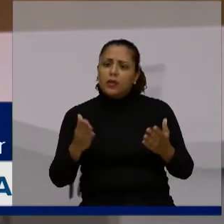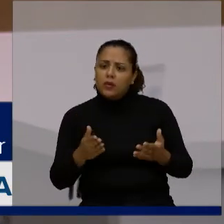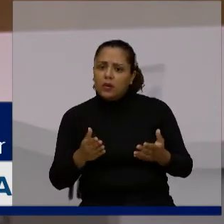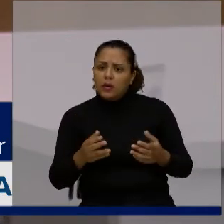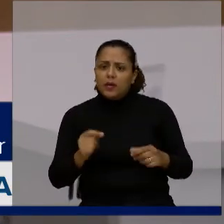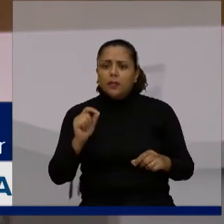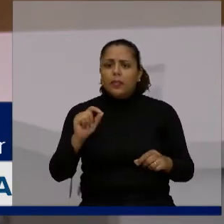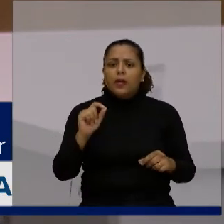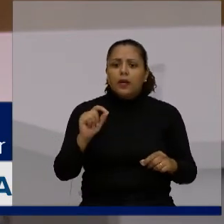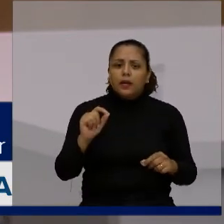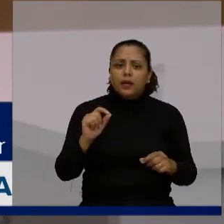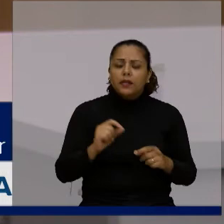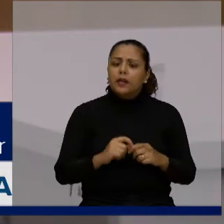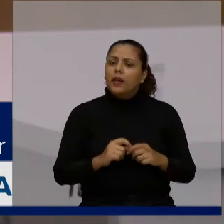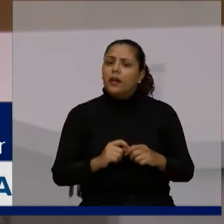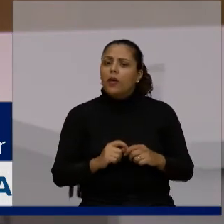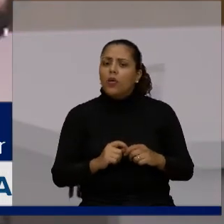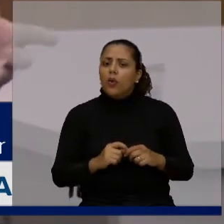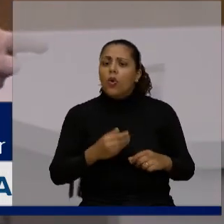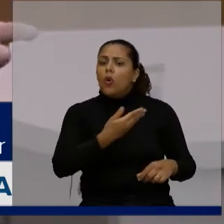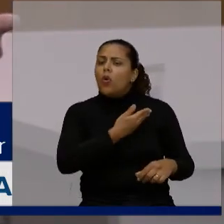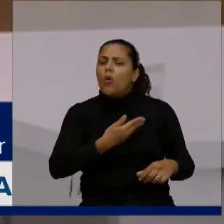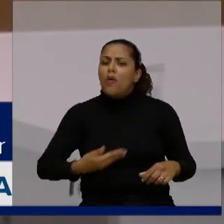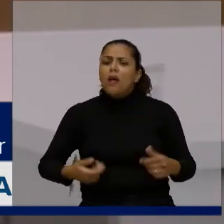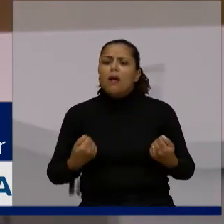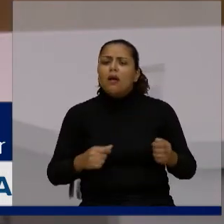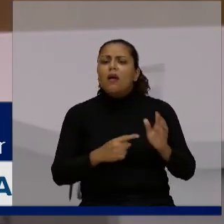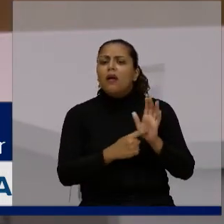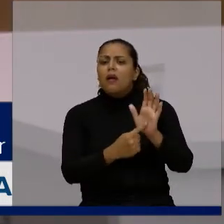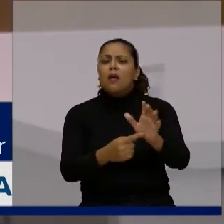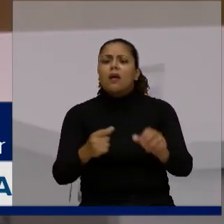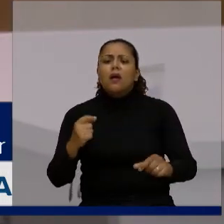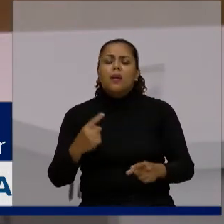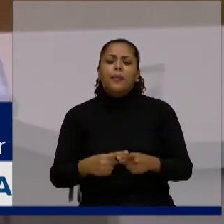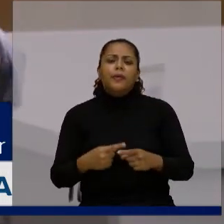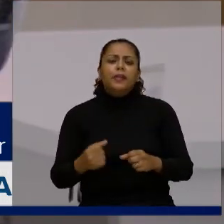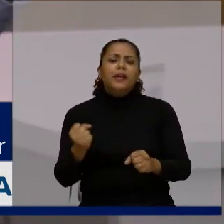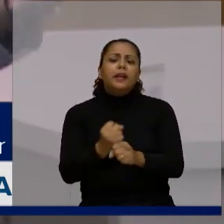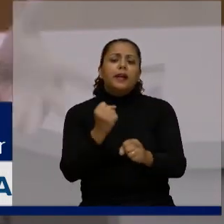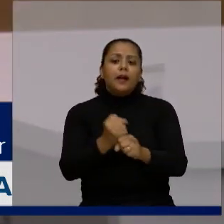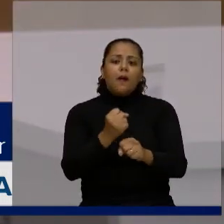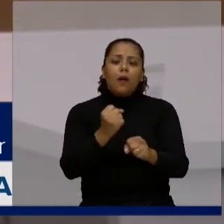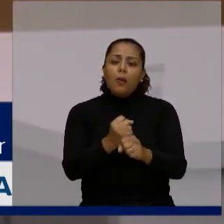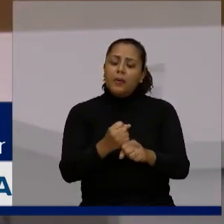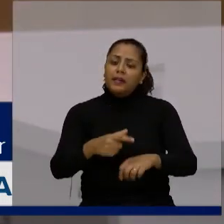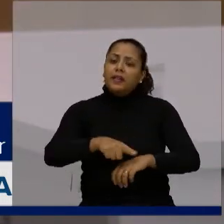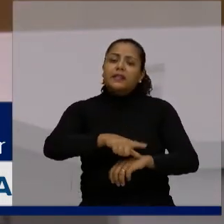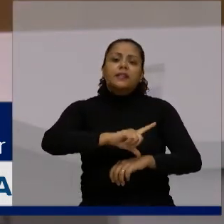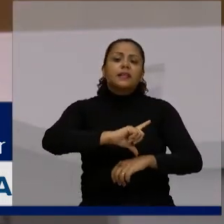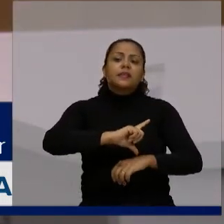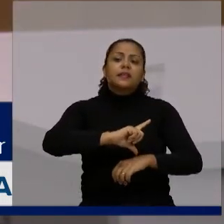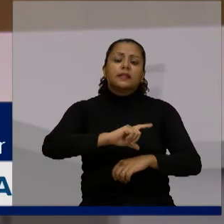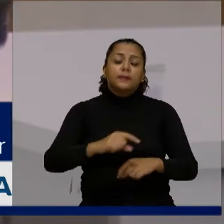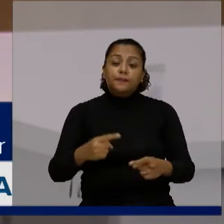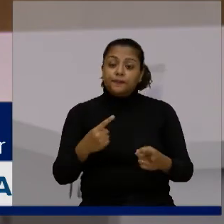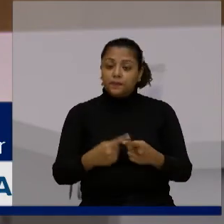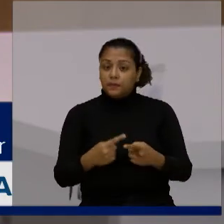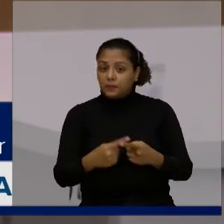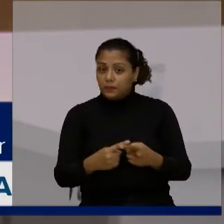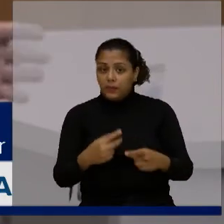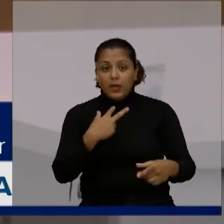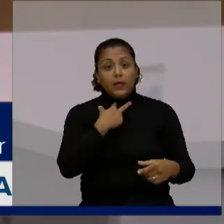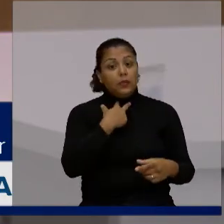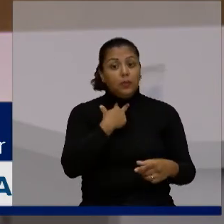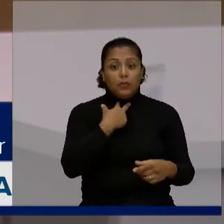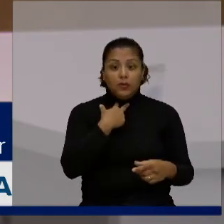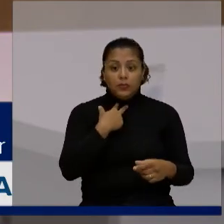governo de prestar esclarecimentos por que a obra está sendo atrasada, por que a gente não pode,